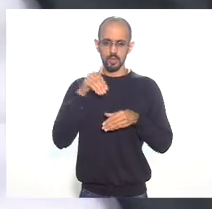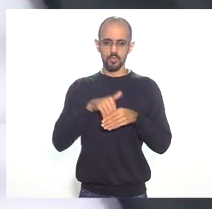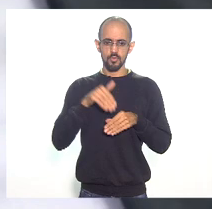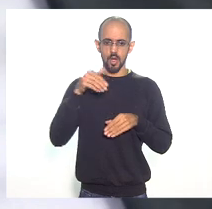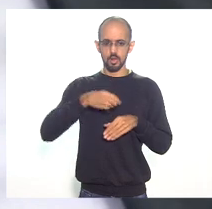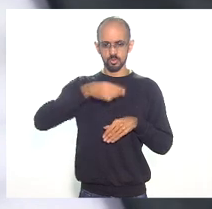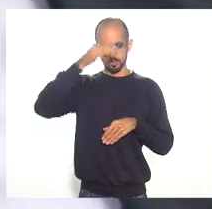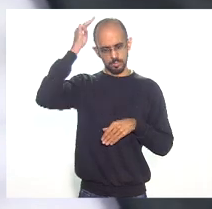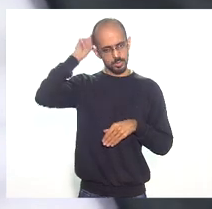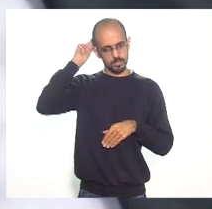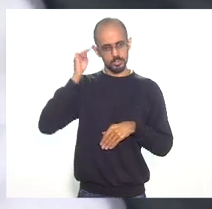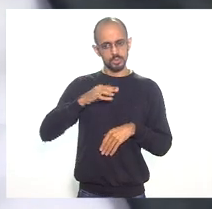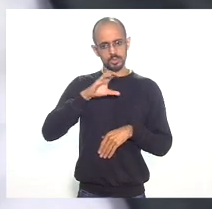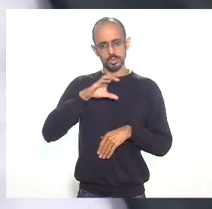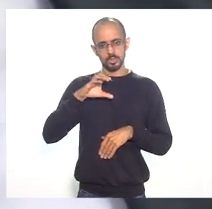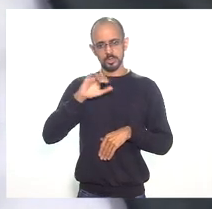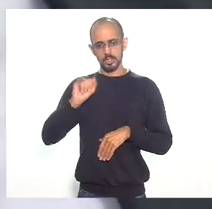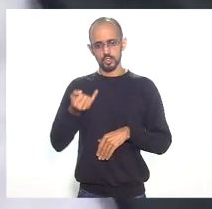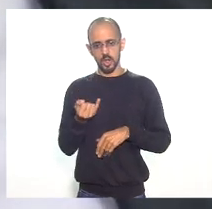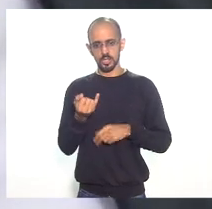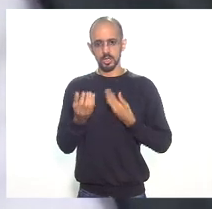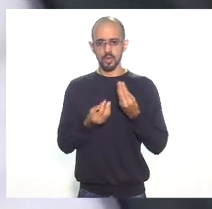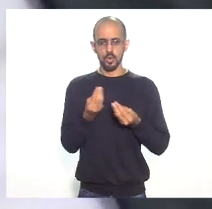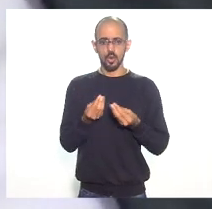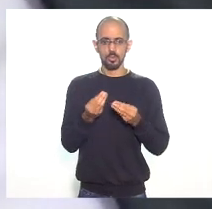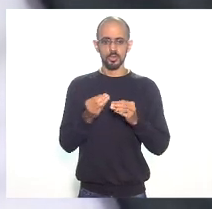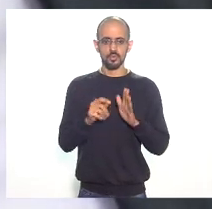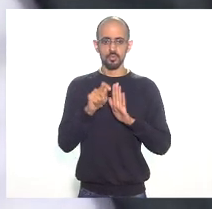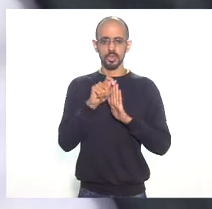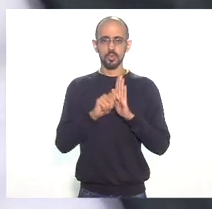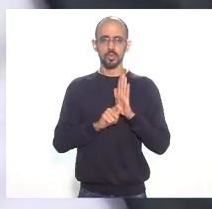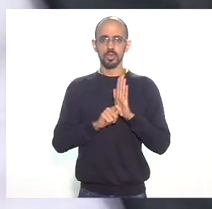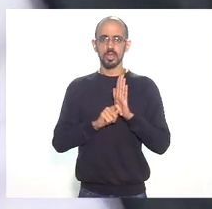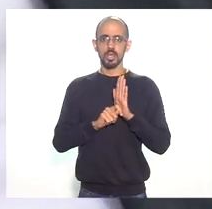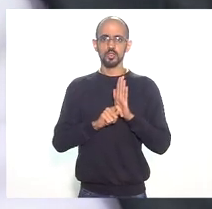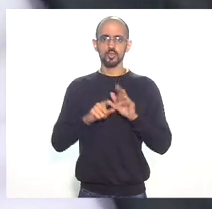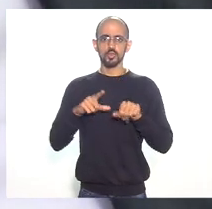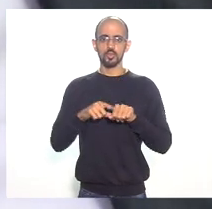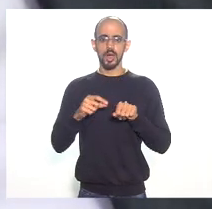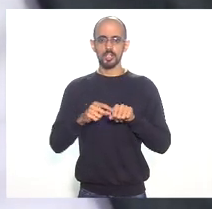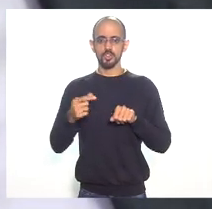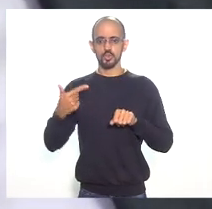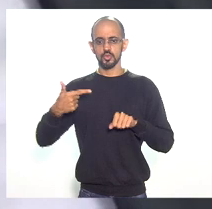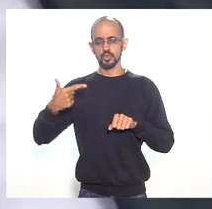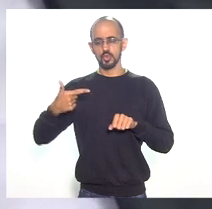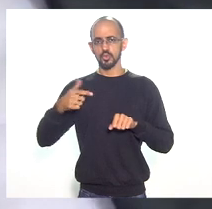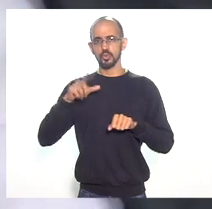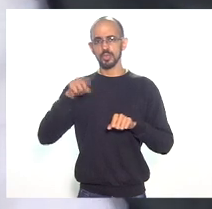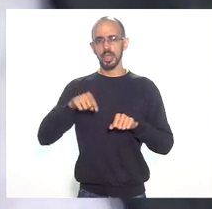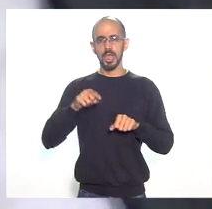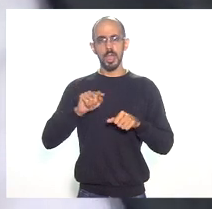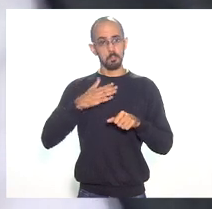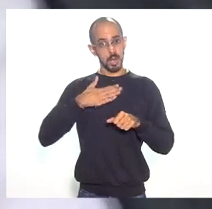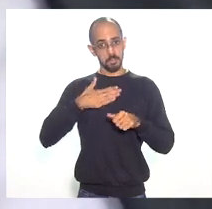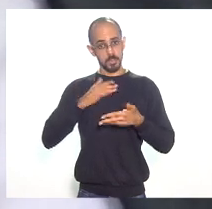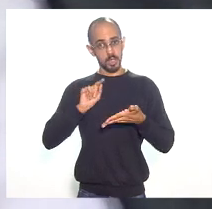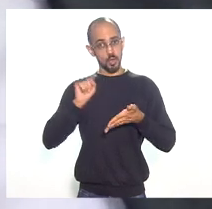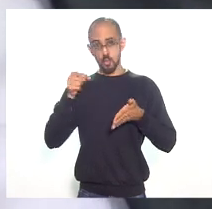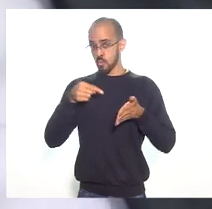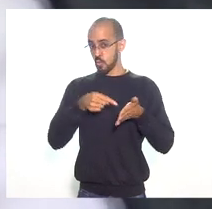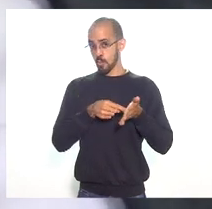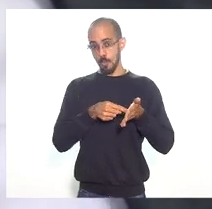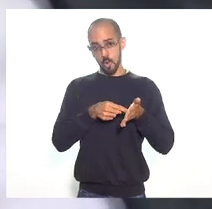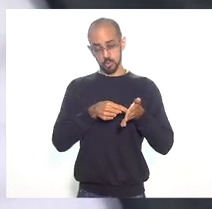Pacheco no web da CCJ, como é que fica a redação do artigo 2º, que me parece que é o cerne da questão. E como ele fez,